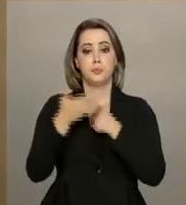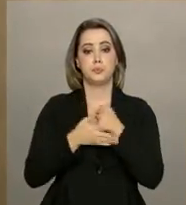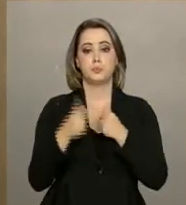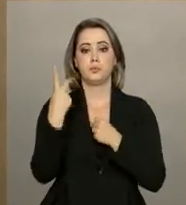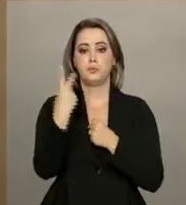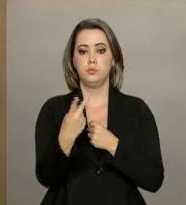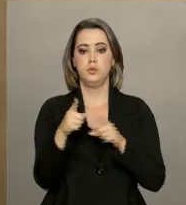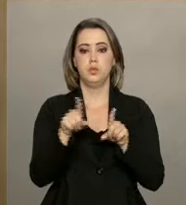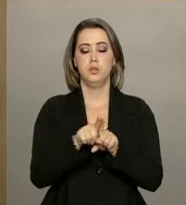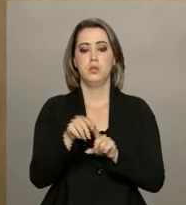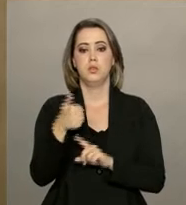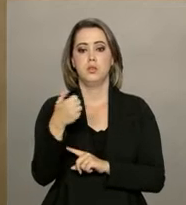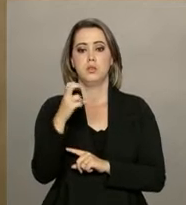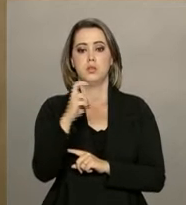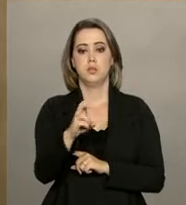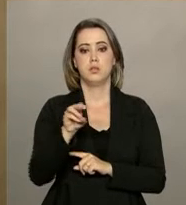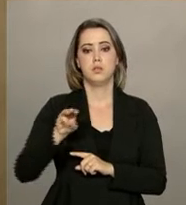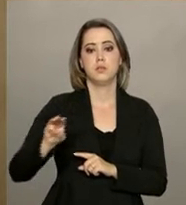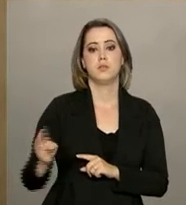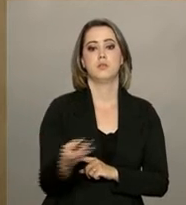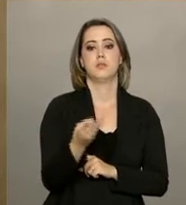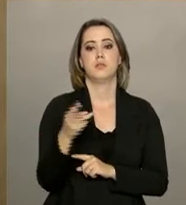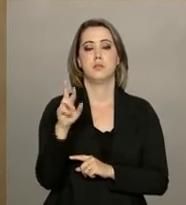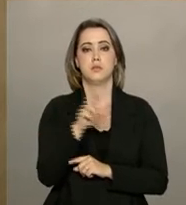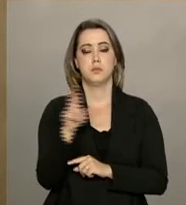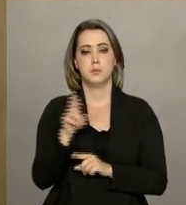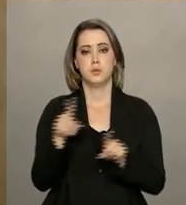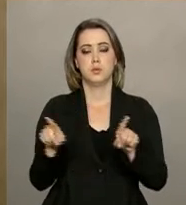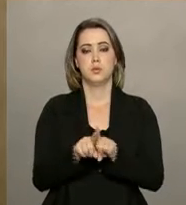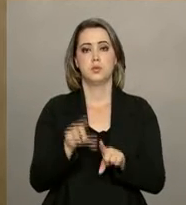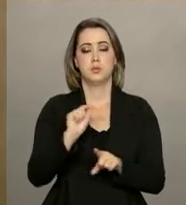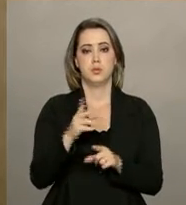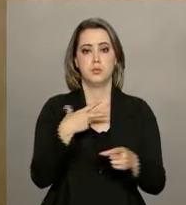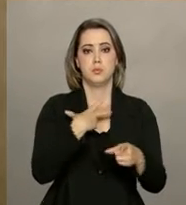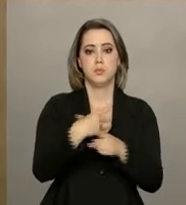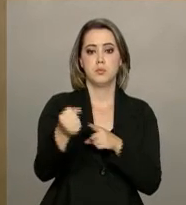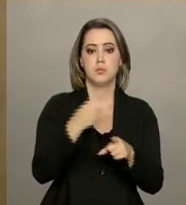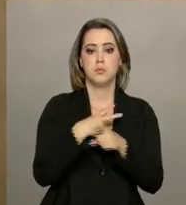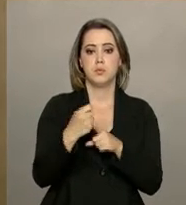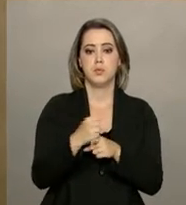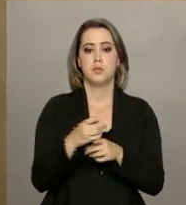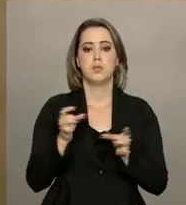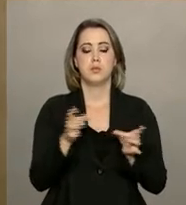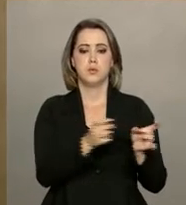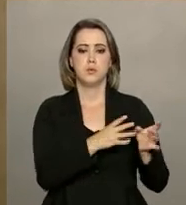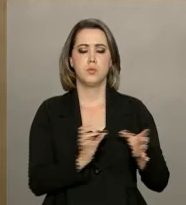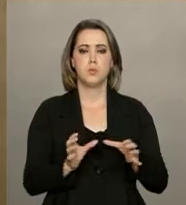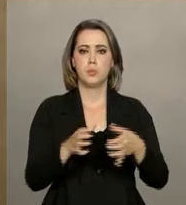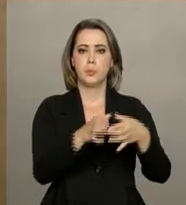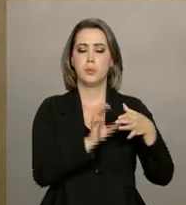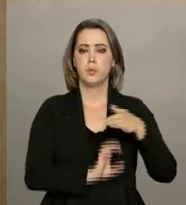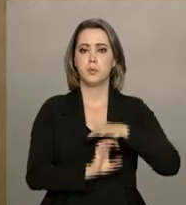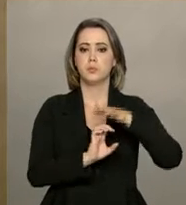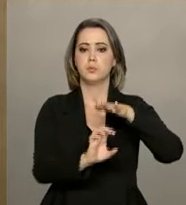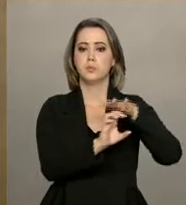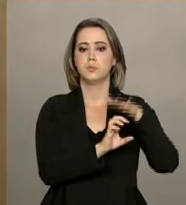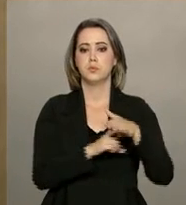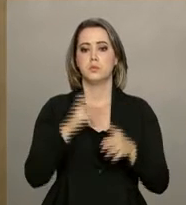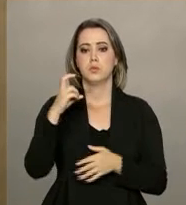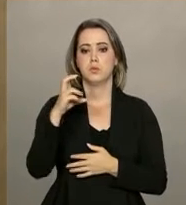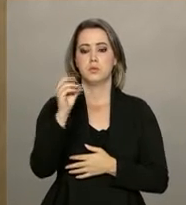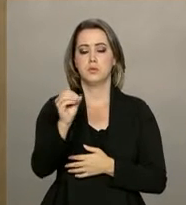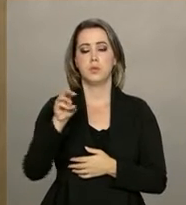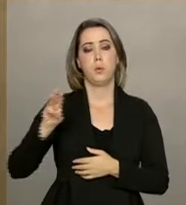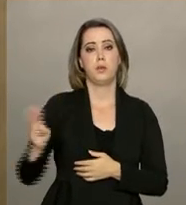segundo terminal era de 15 milhões de reais foi vencido também pelo consórcio porto santarém com uma proposta única de 50